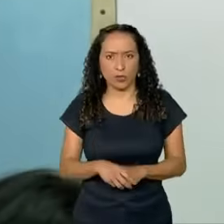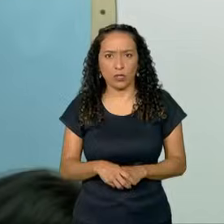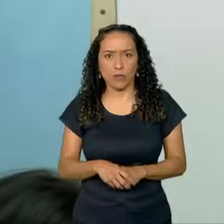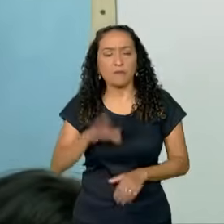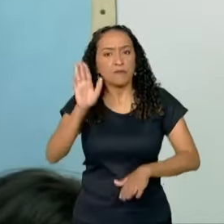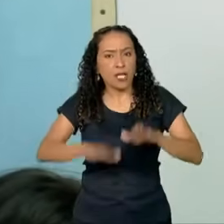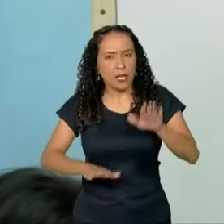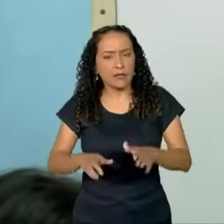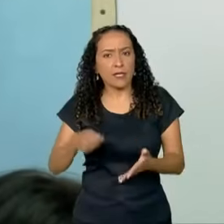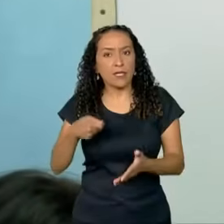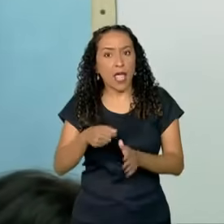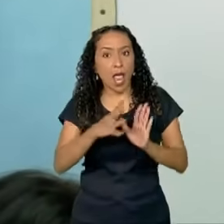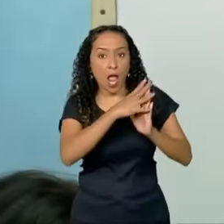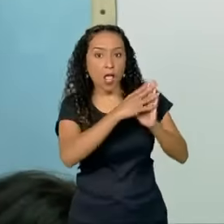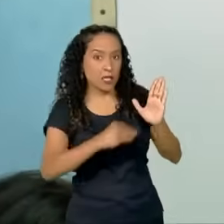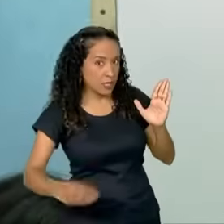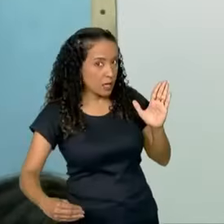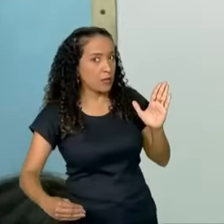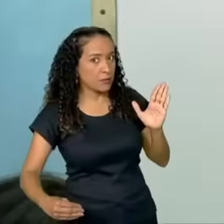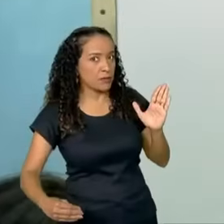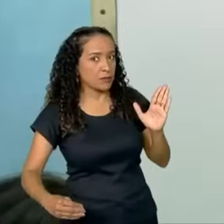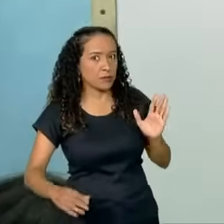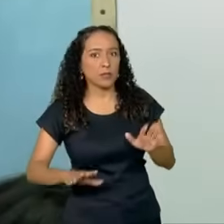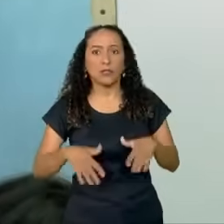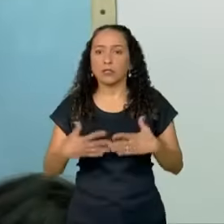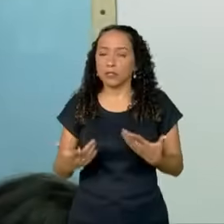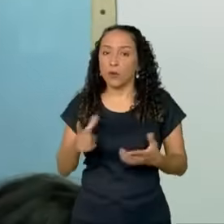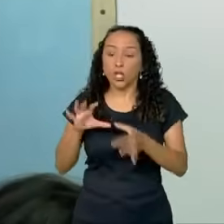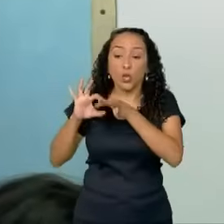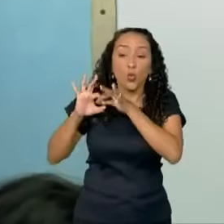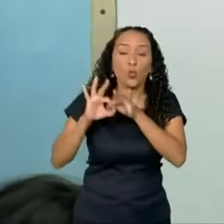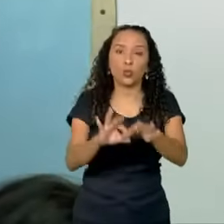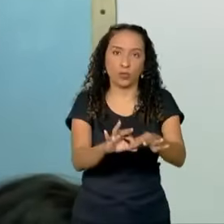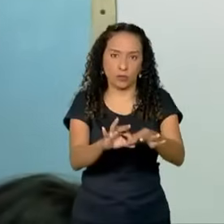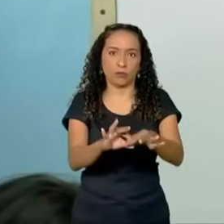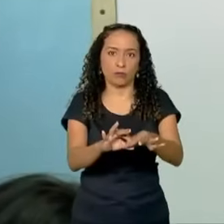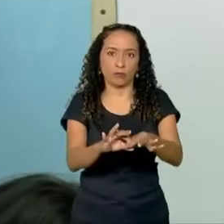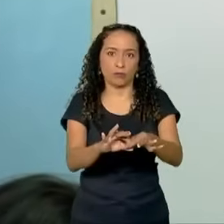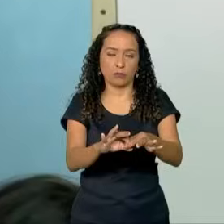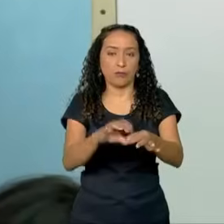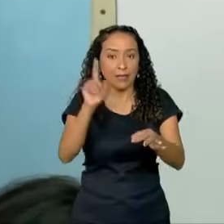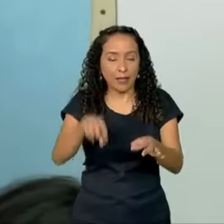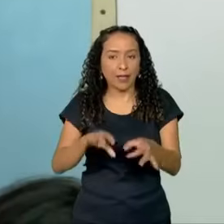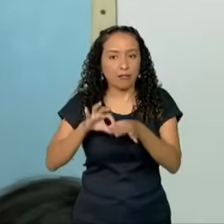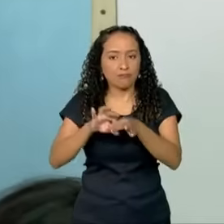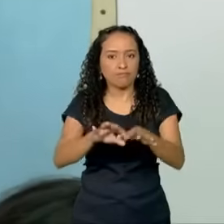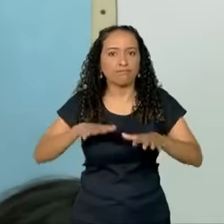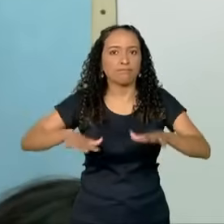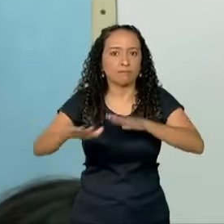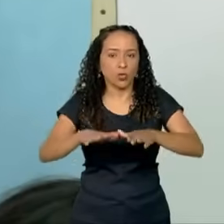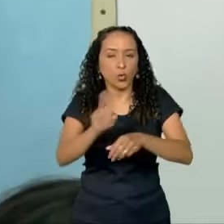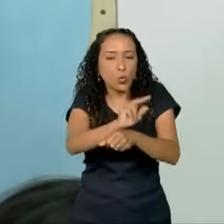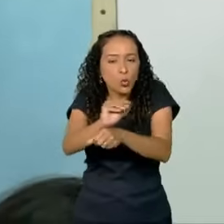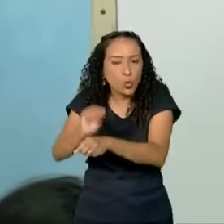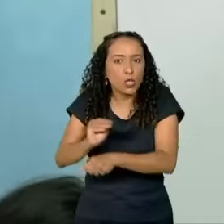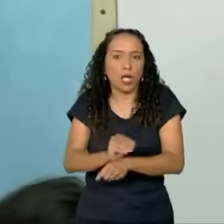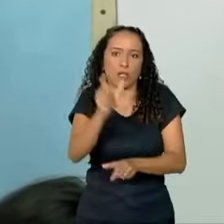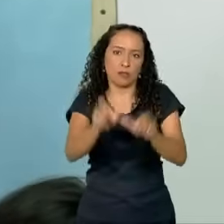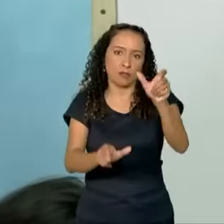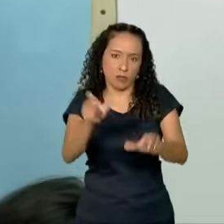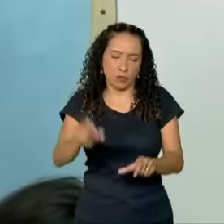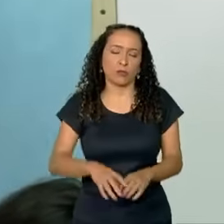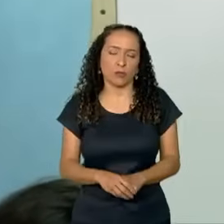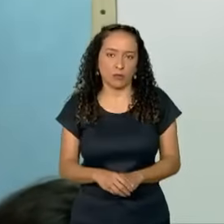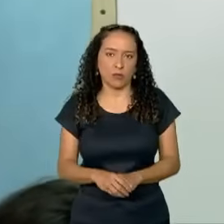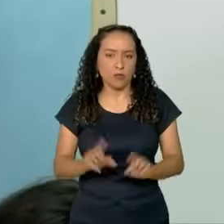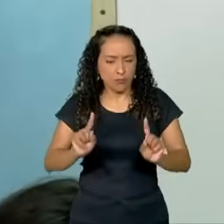às vezes é o exemplo a seguir. Então o exemplo a seguir é da união, o exemplo a seguir é da mobilização, é do cuidado com as pessoas.